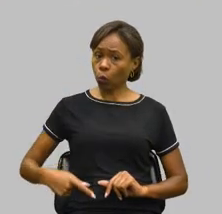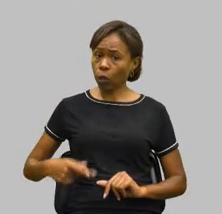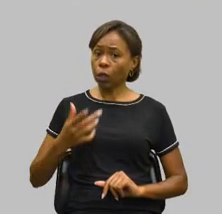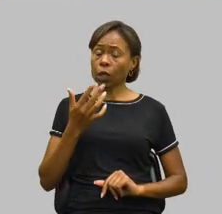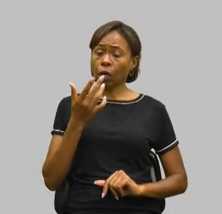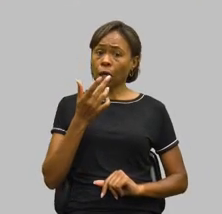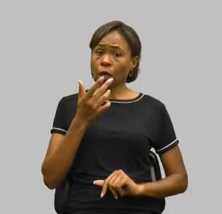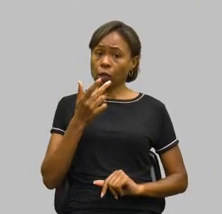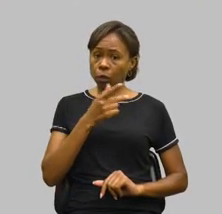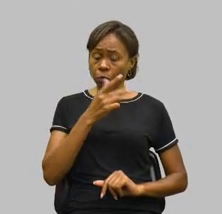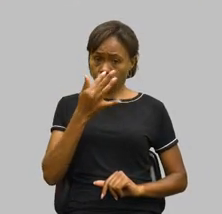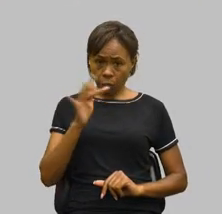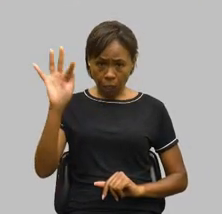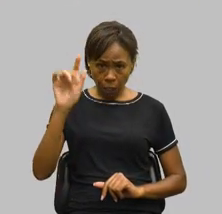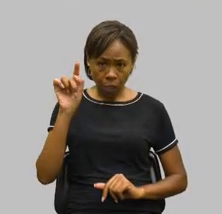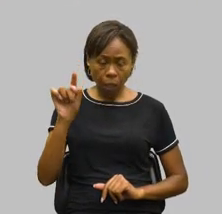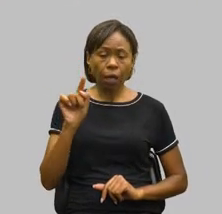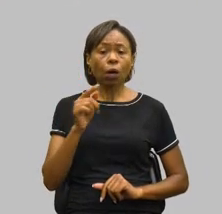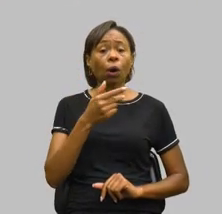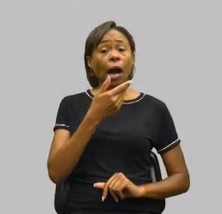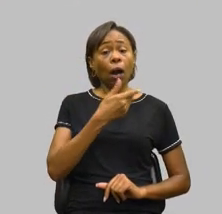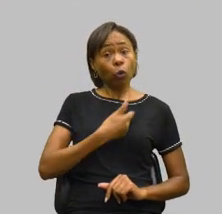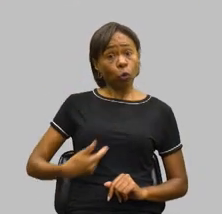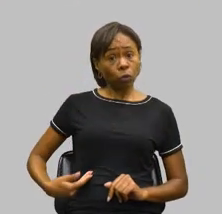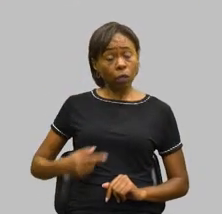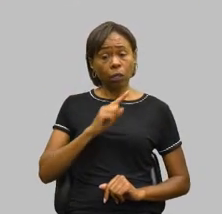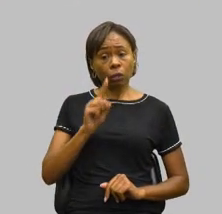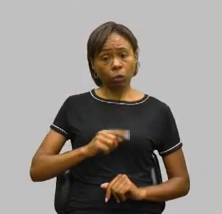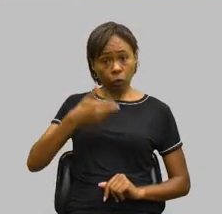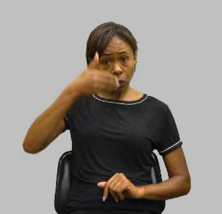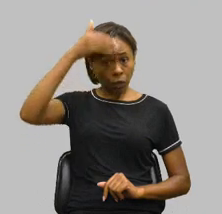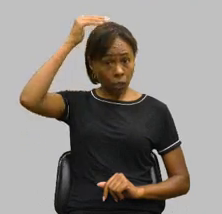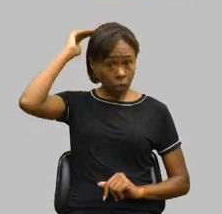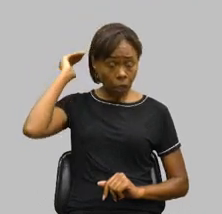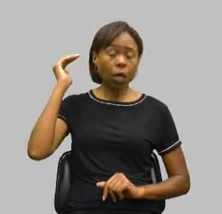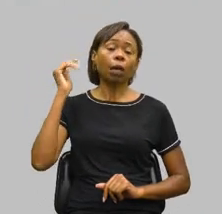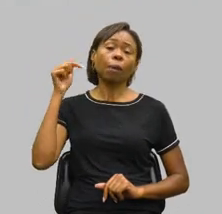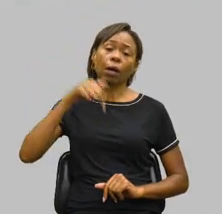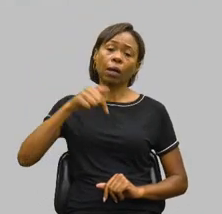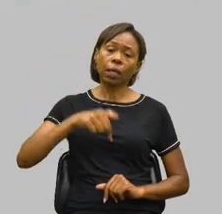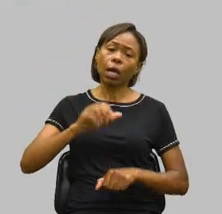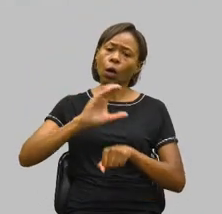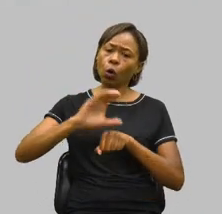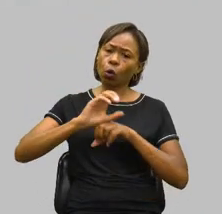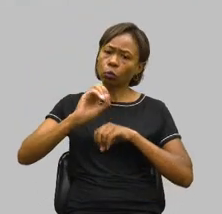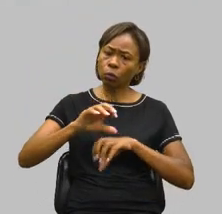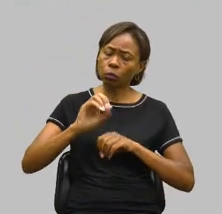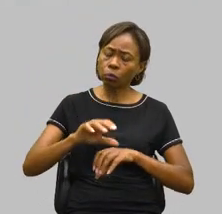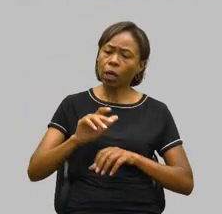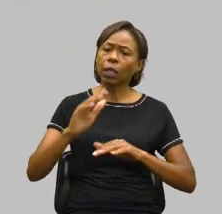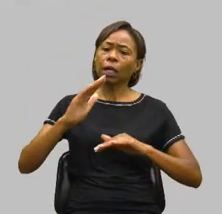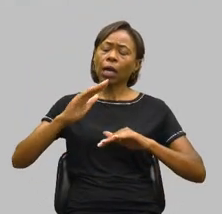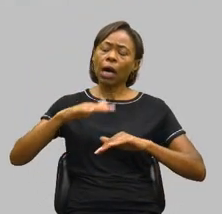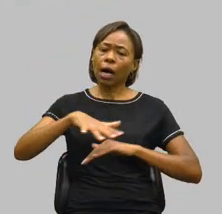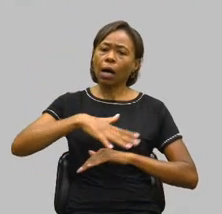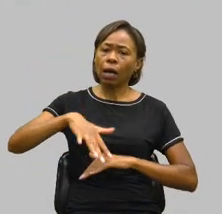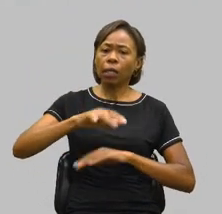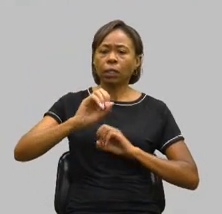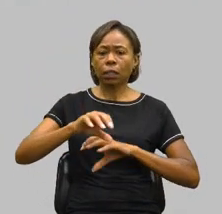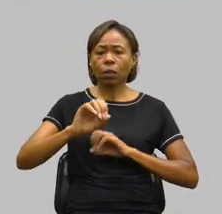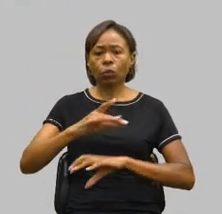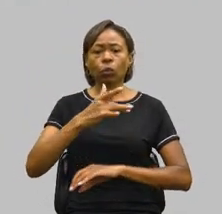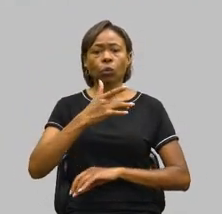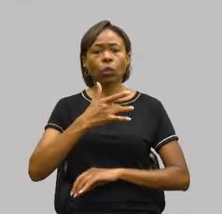Zema traz capacitação dos profissionais de educação e de saúde fortalecimento de rede de apoios